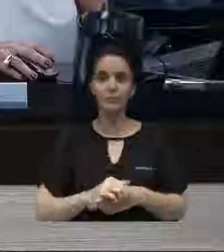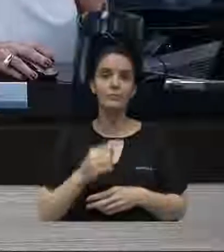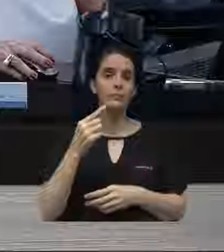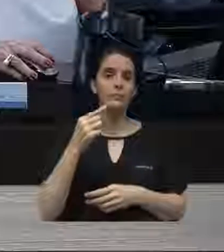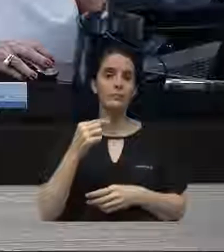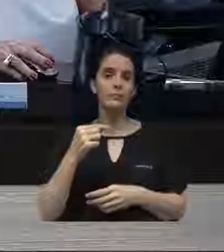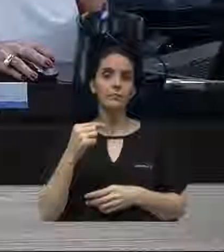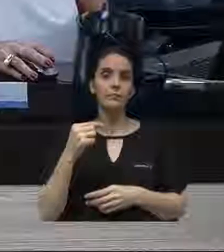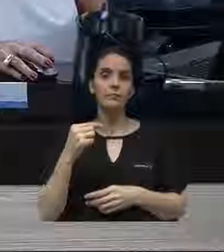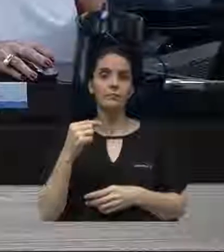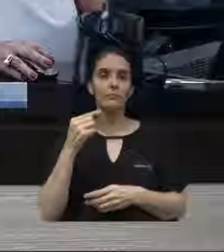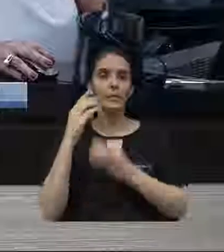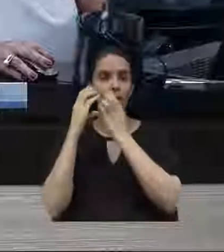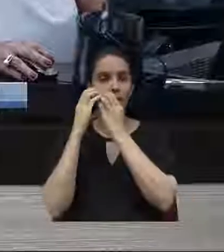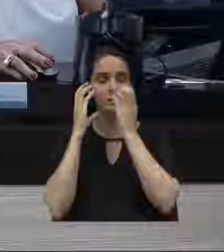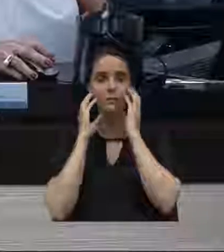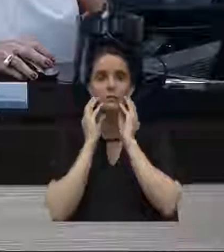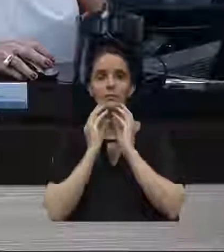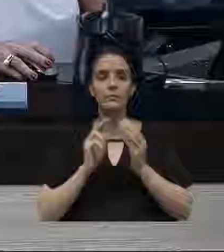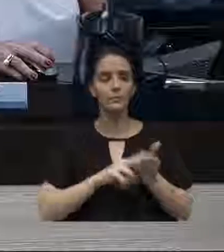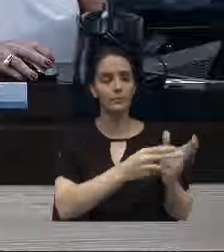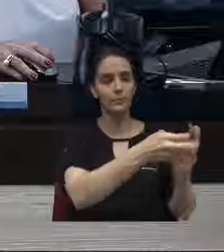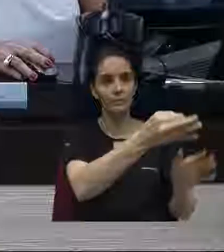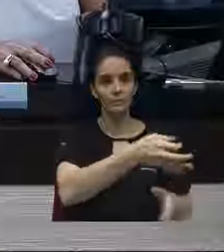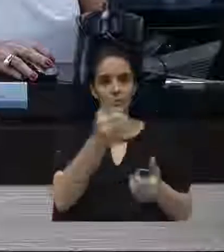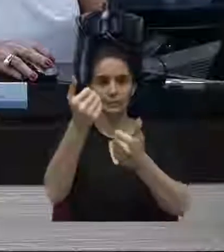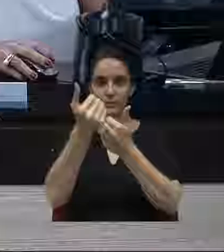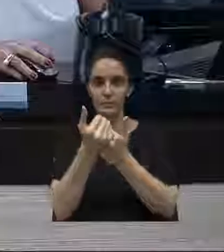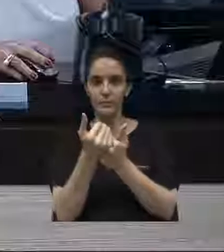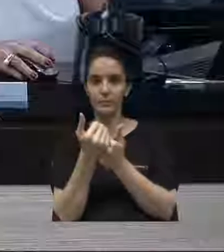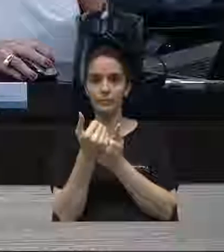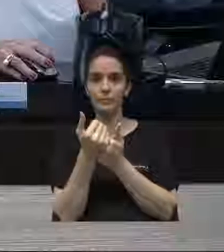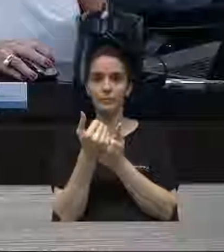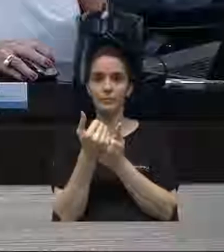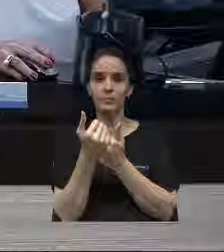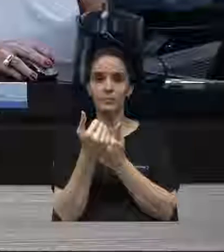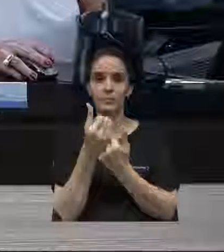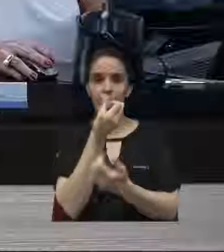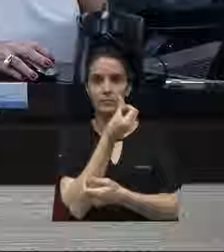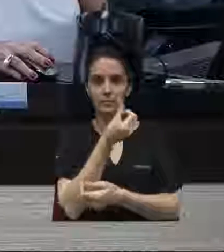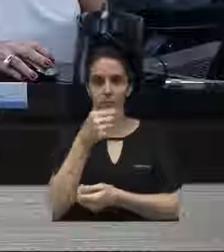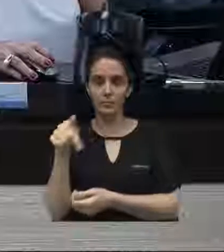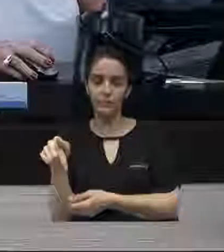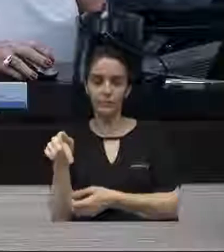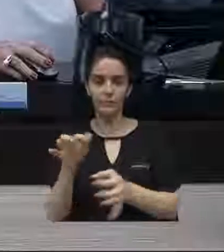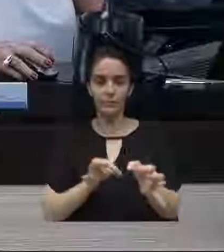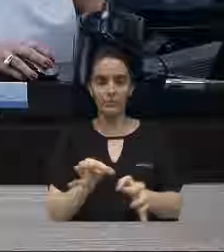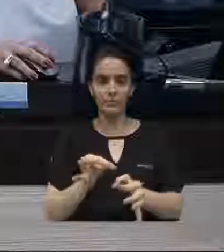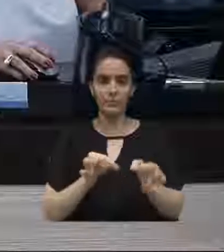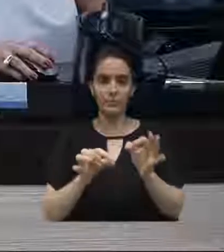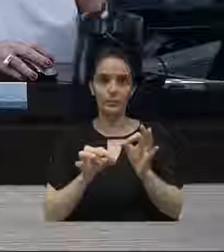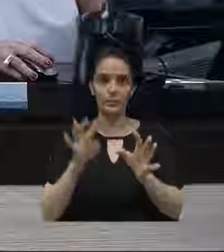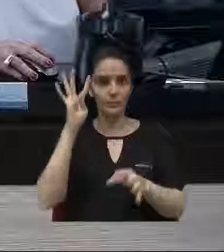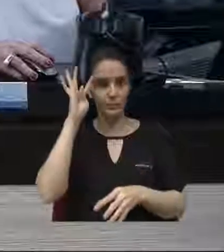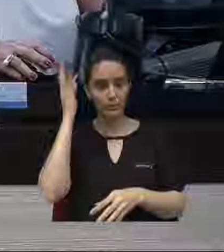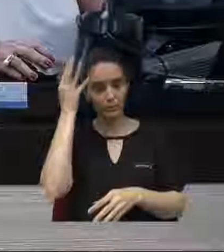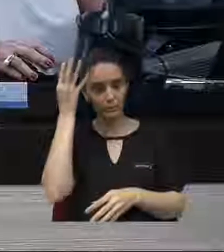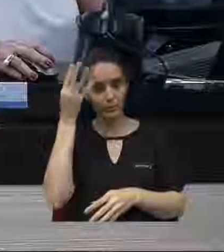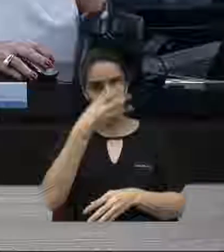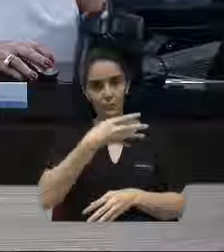Vieira. Encaminhe-se às comissões competentes. Substitutivo número 67 ao projeto de